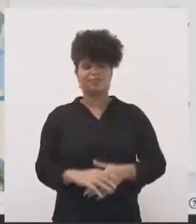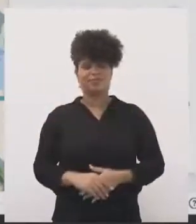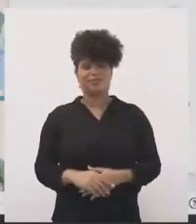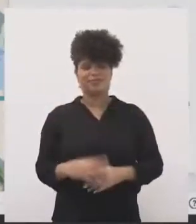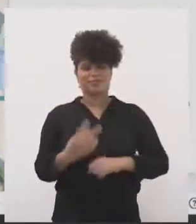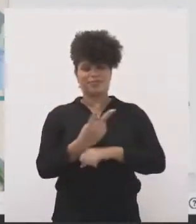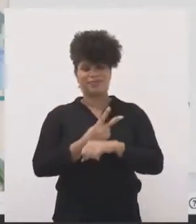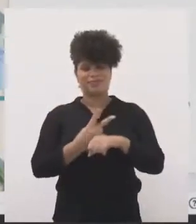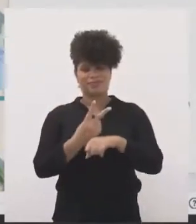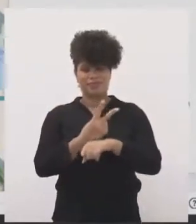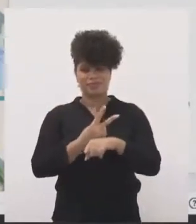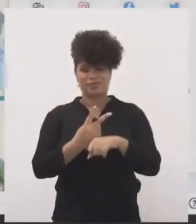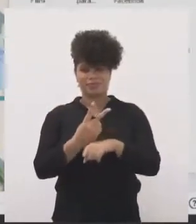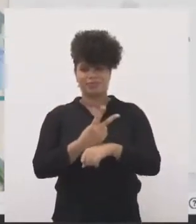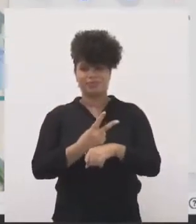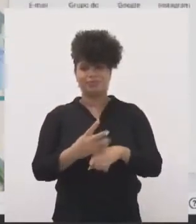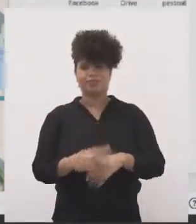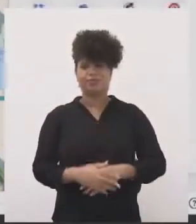procurar